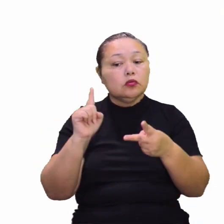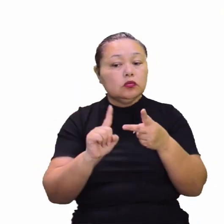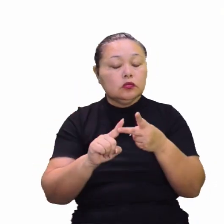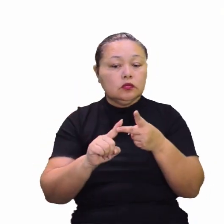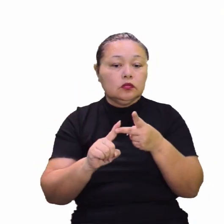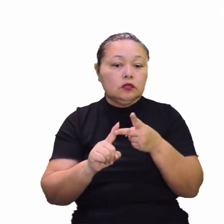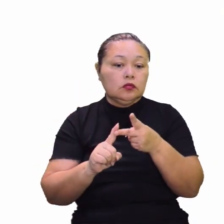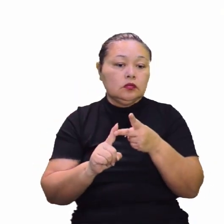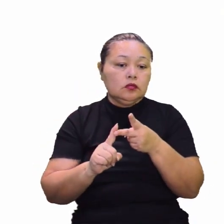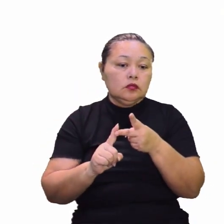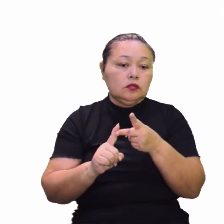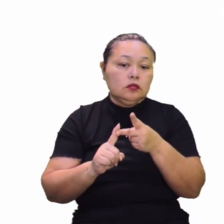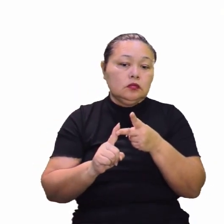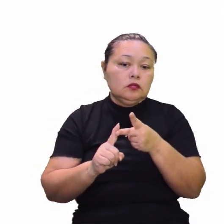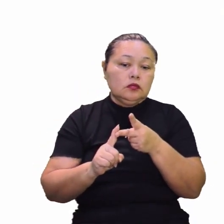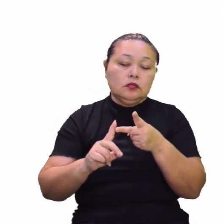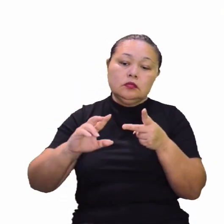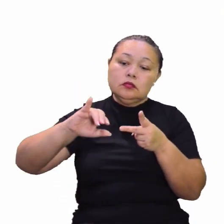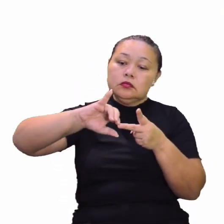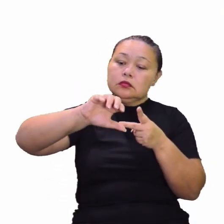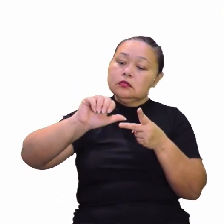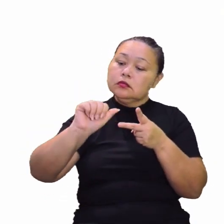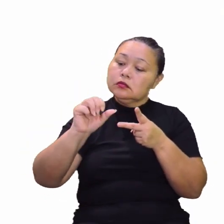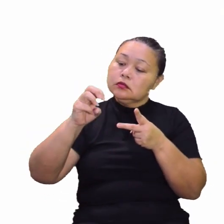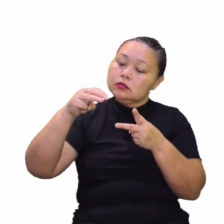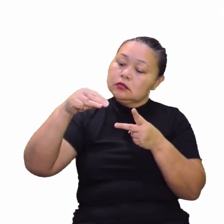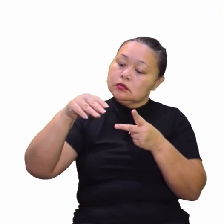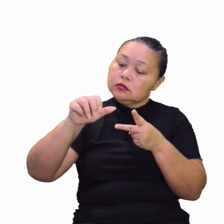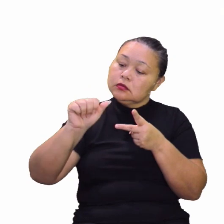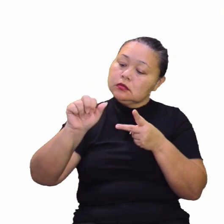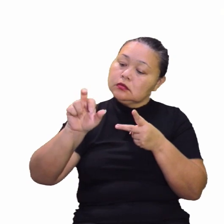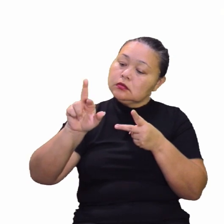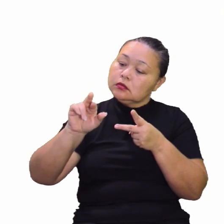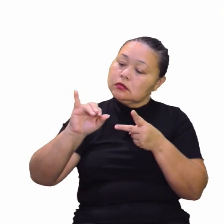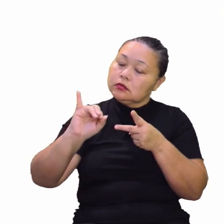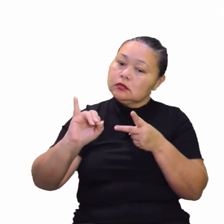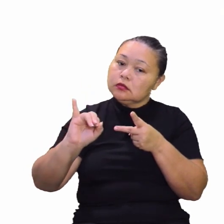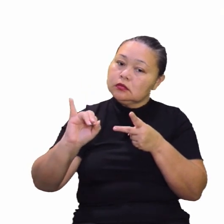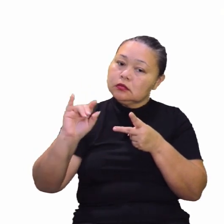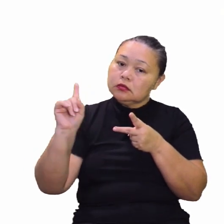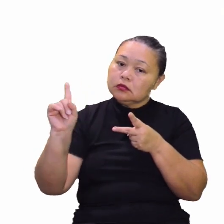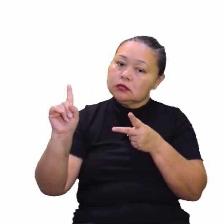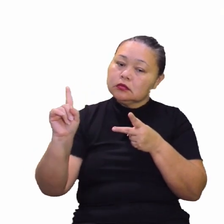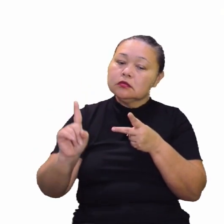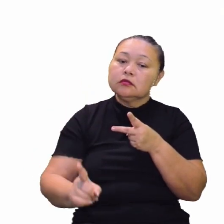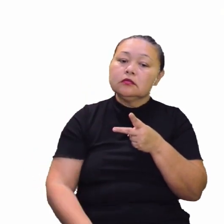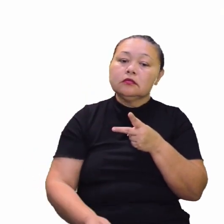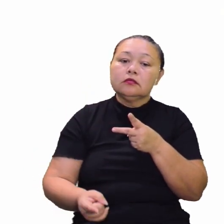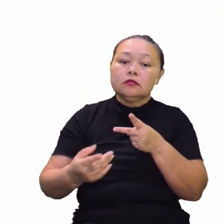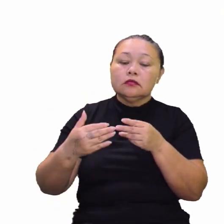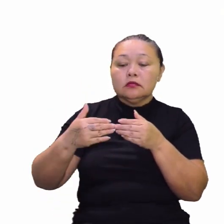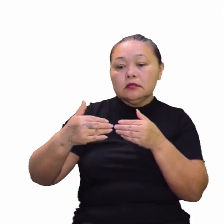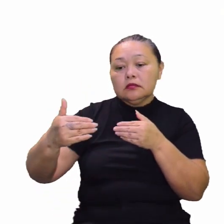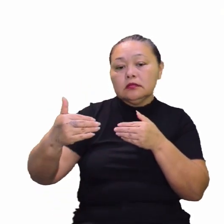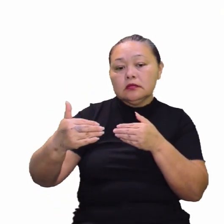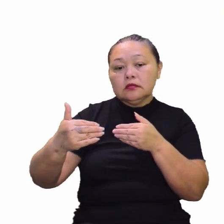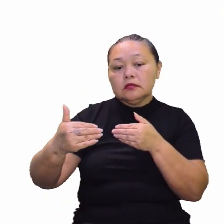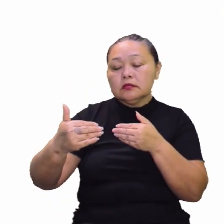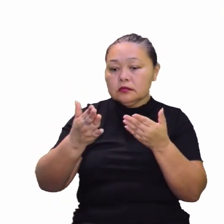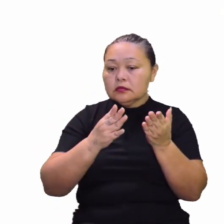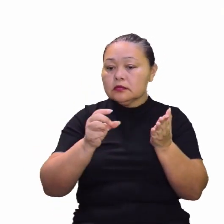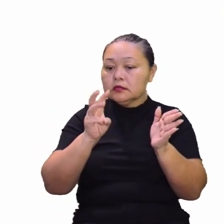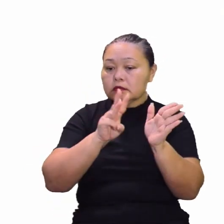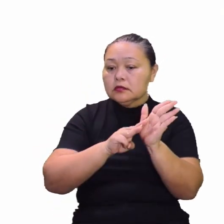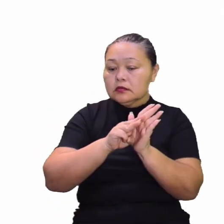rio da bacia do Rio Jamari. Olha só o Rio Jamari, ó. O tamanho do rio